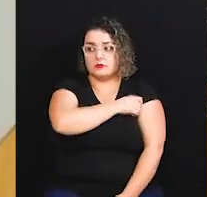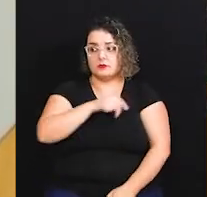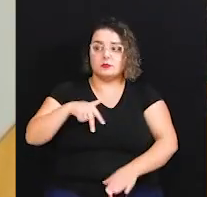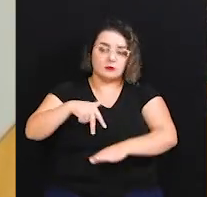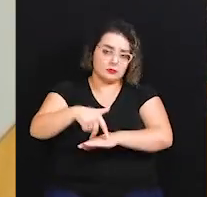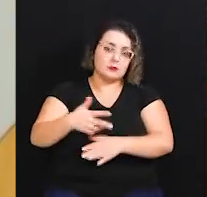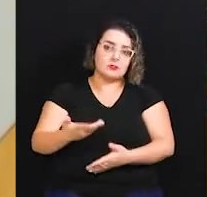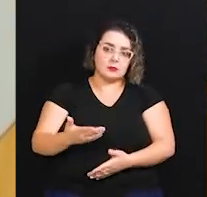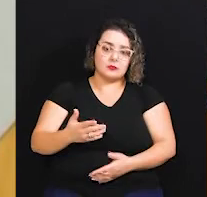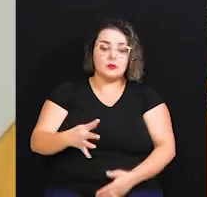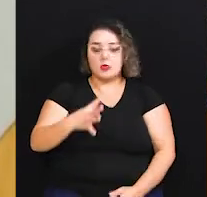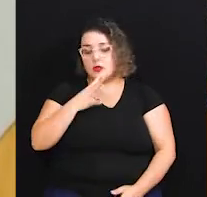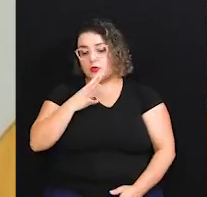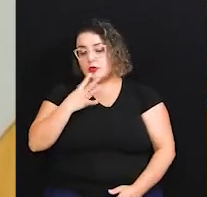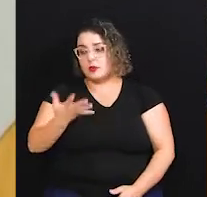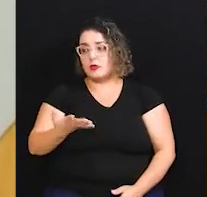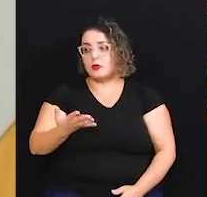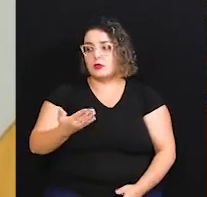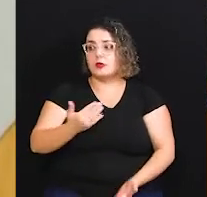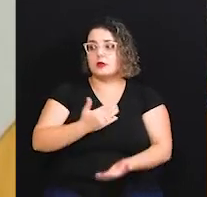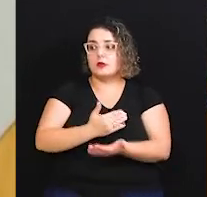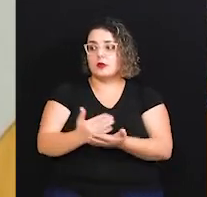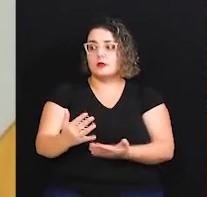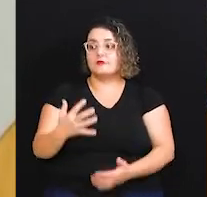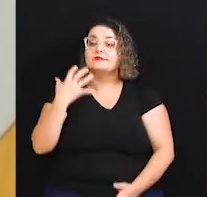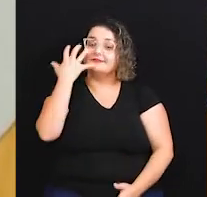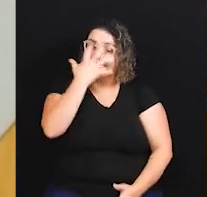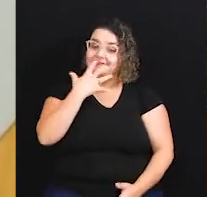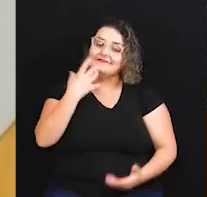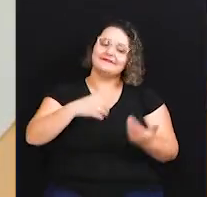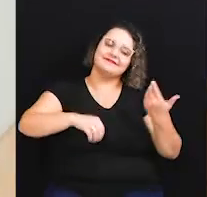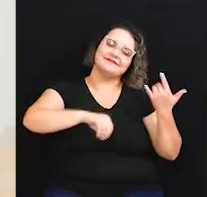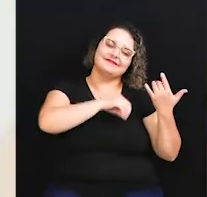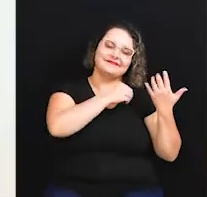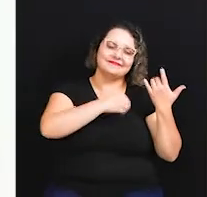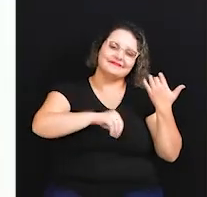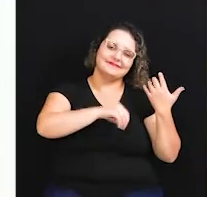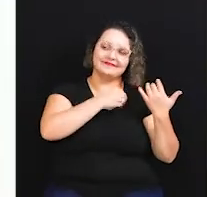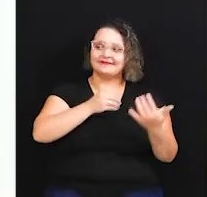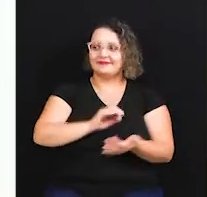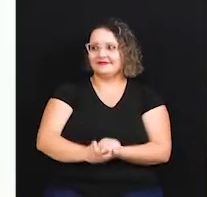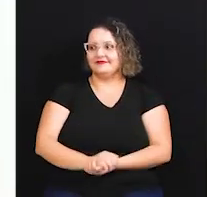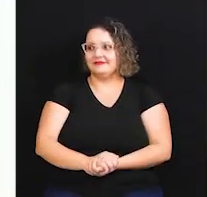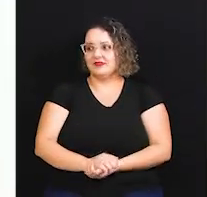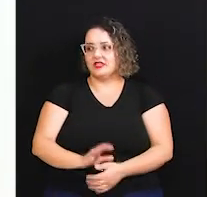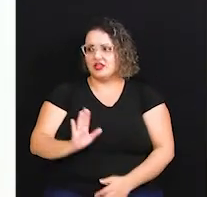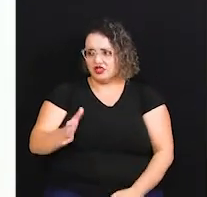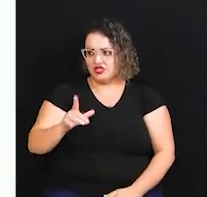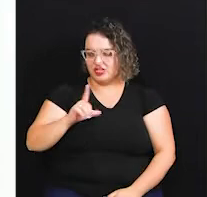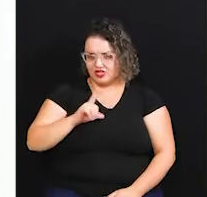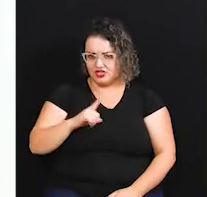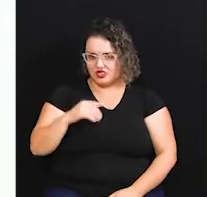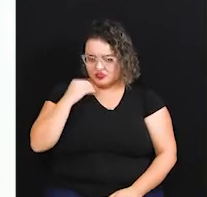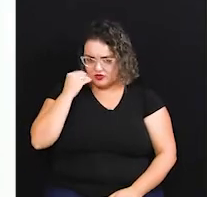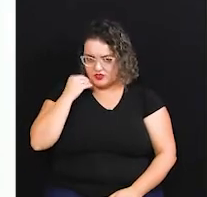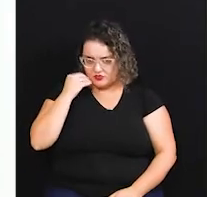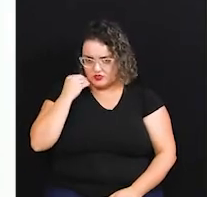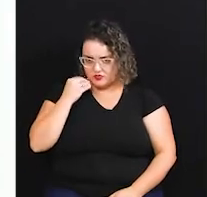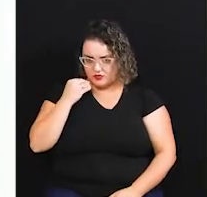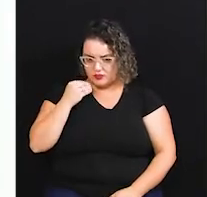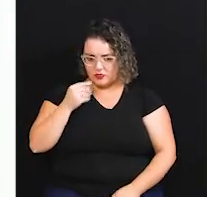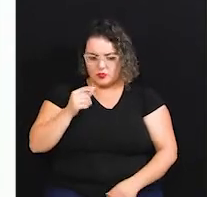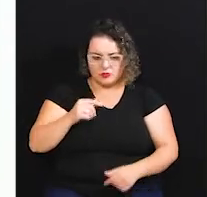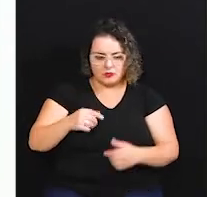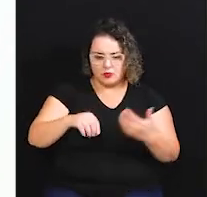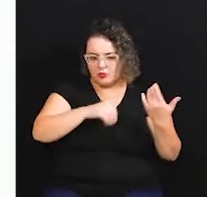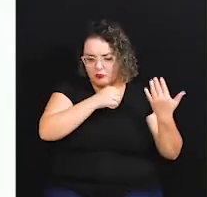mãe me colocou aqui e foi assim que eu conheci. Aí eu comecei essa paixão por violino. E você já tinha alguma experiência